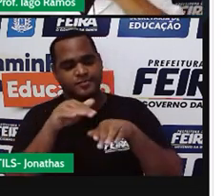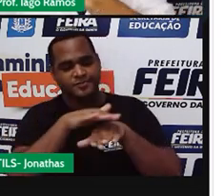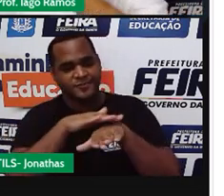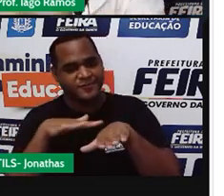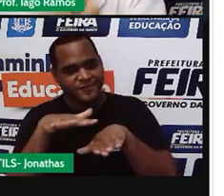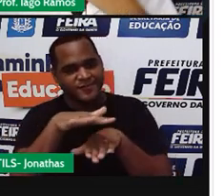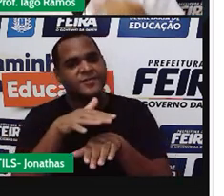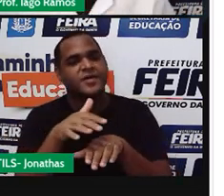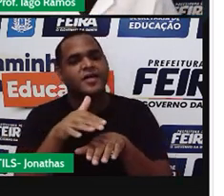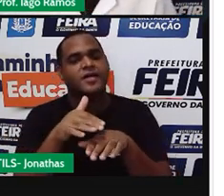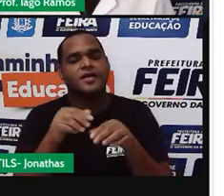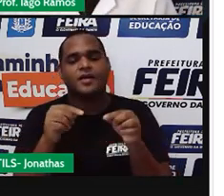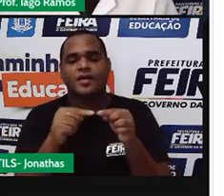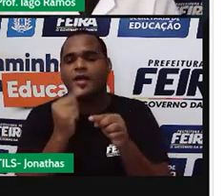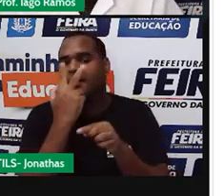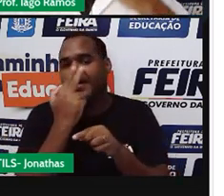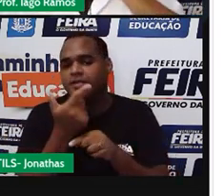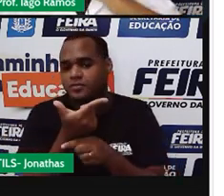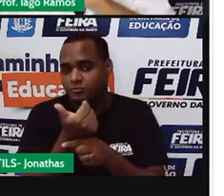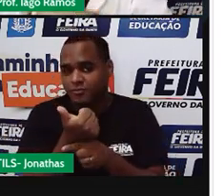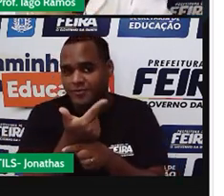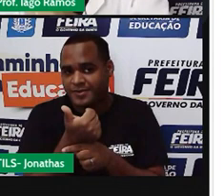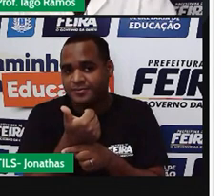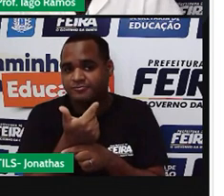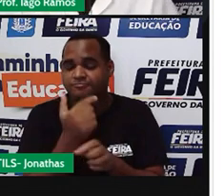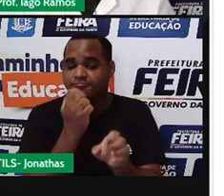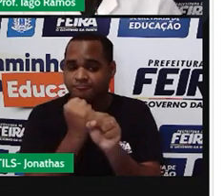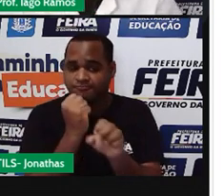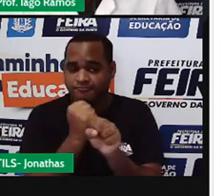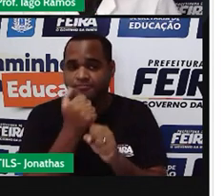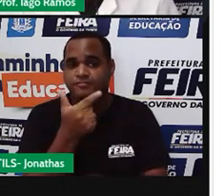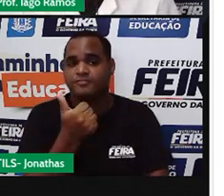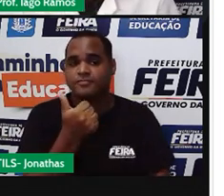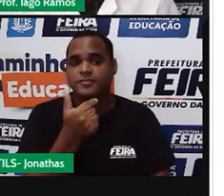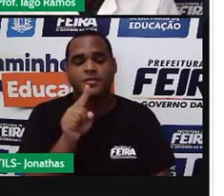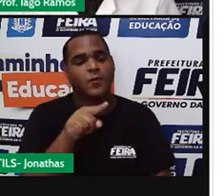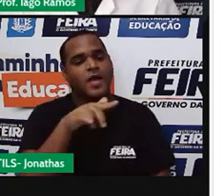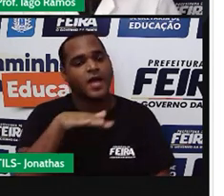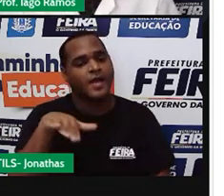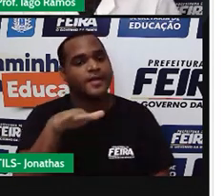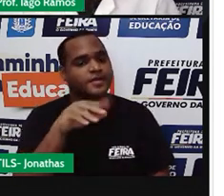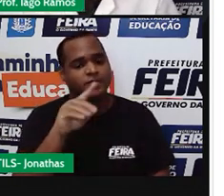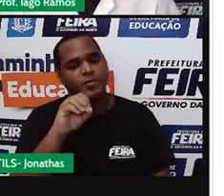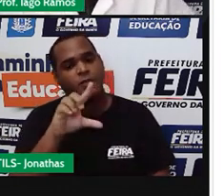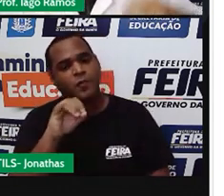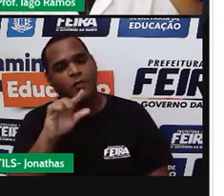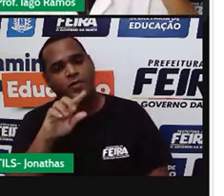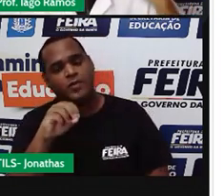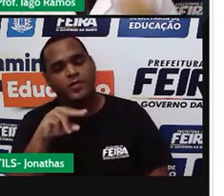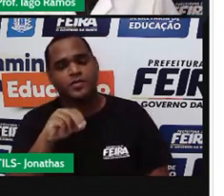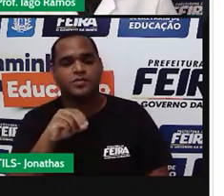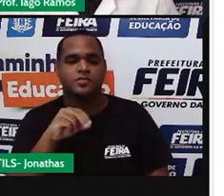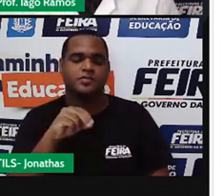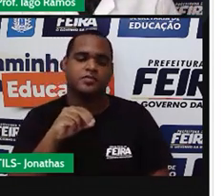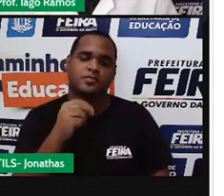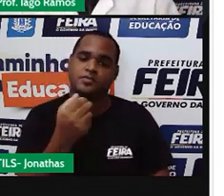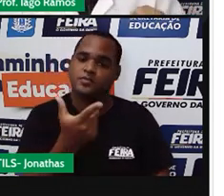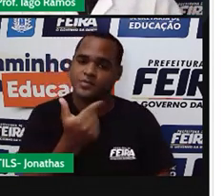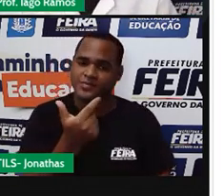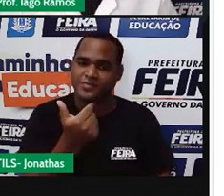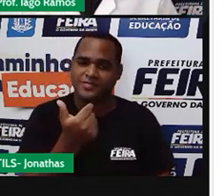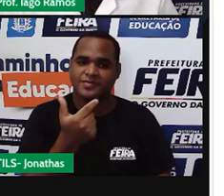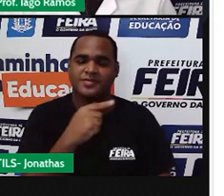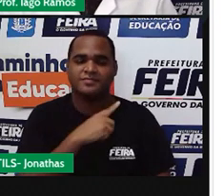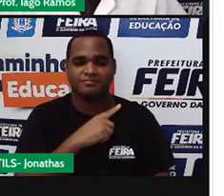a gente sabe que a medida de superfície deu 12 ou seja a área desse polígono da 12